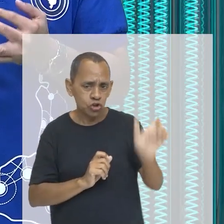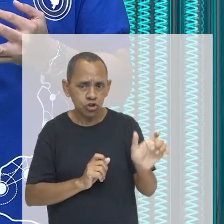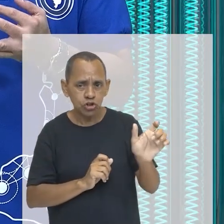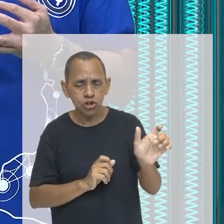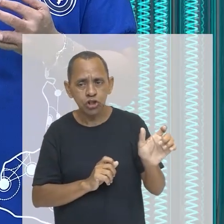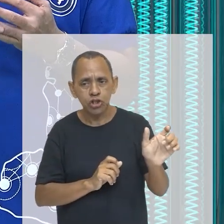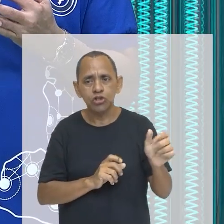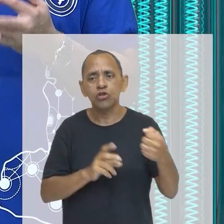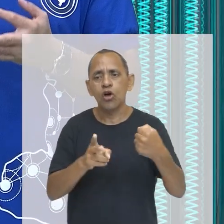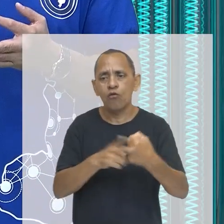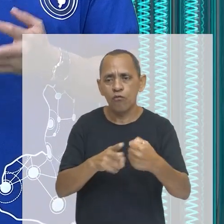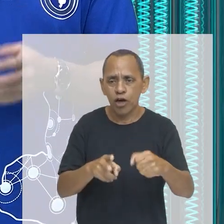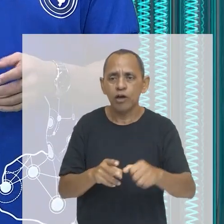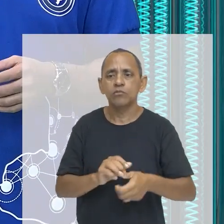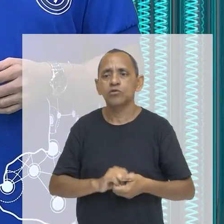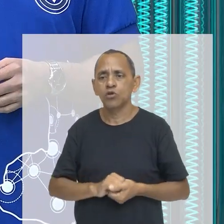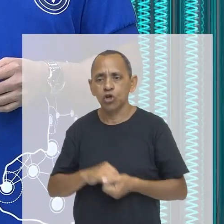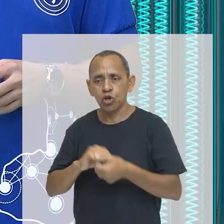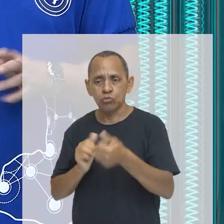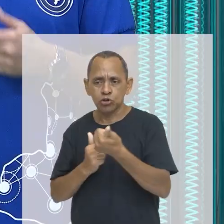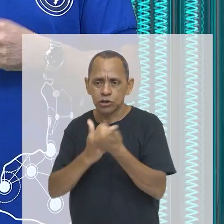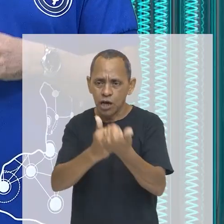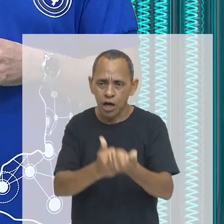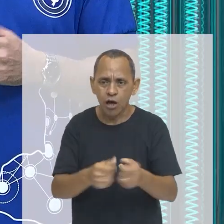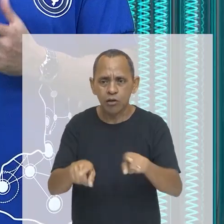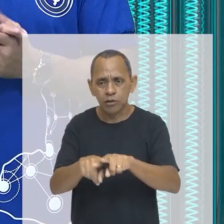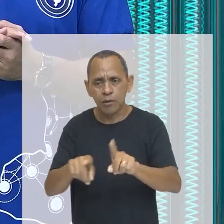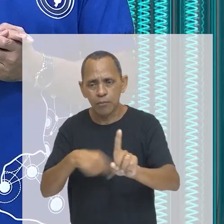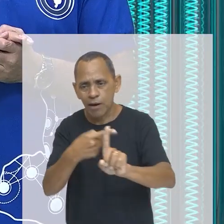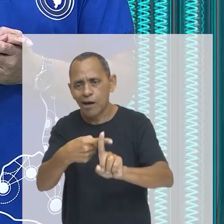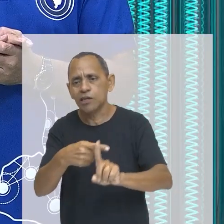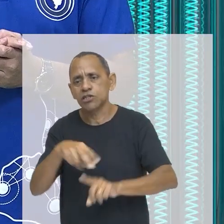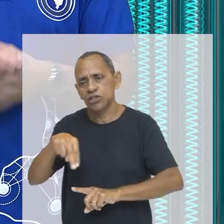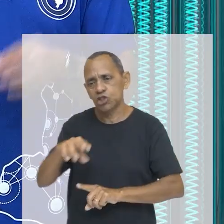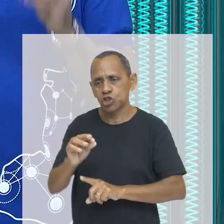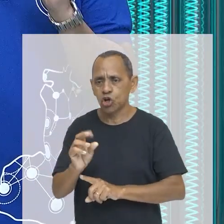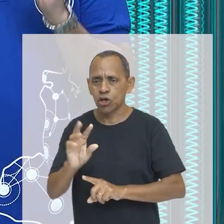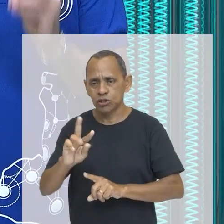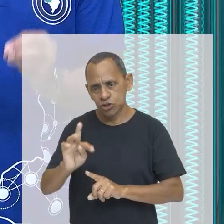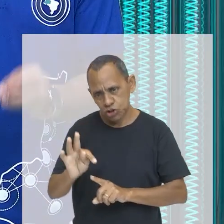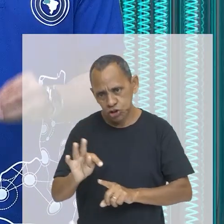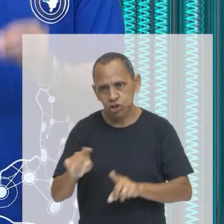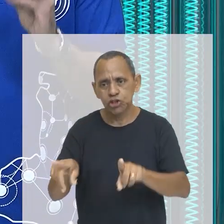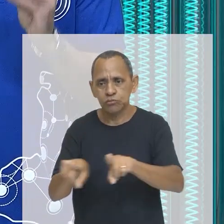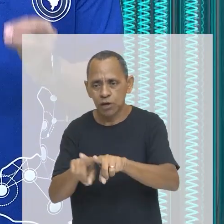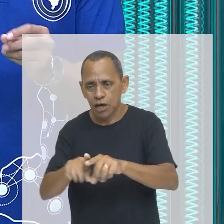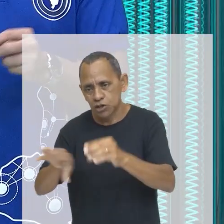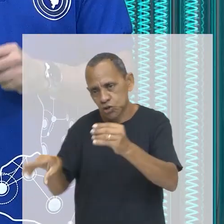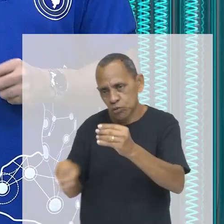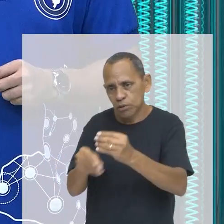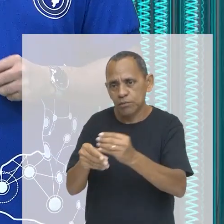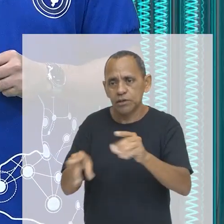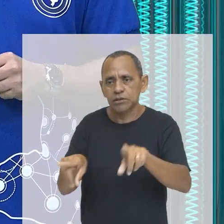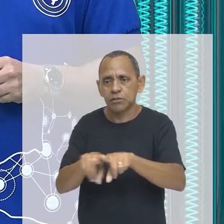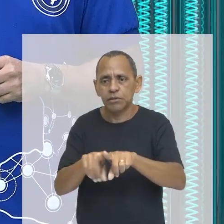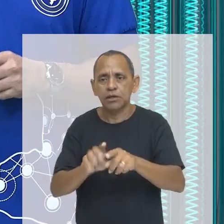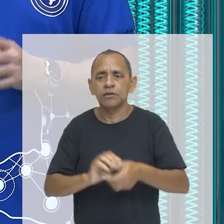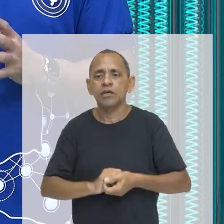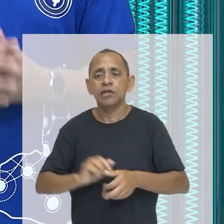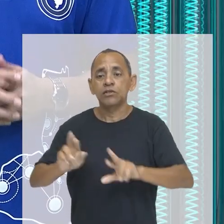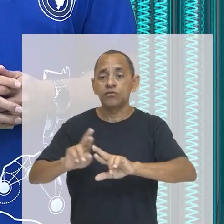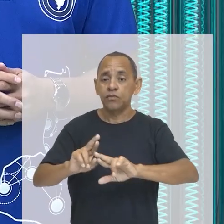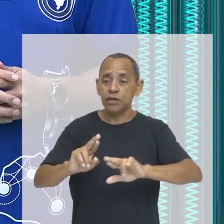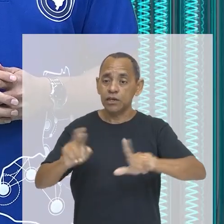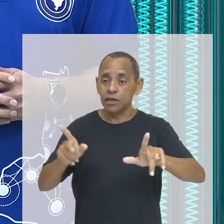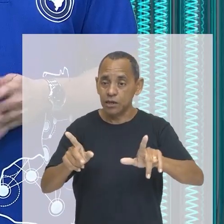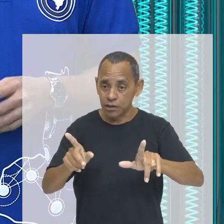verbo modal, mais o not, mais verbo principal e aí mais complemento. Eles se diferem das frases afirmativas